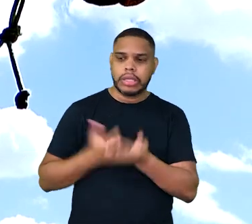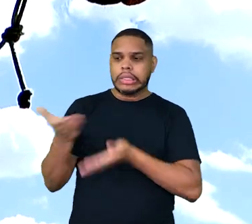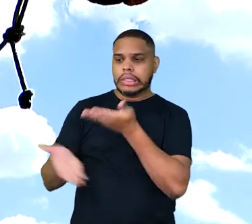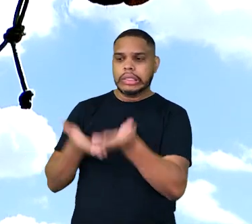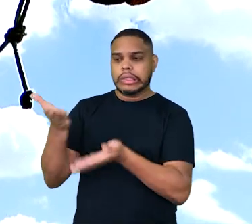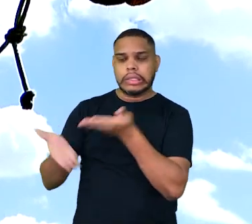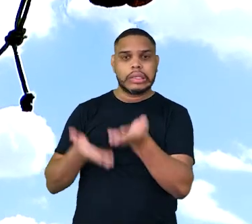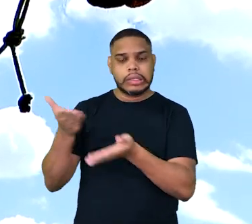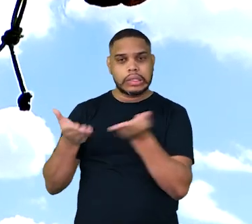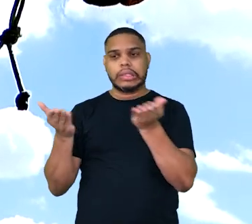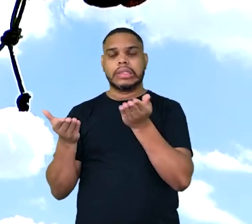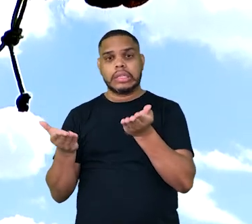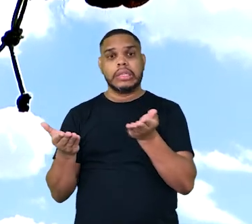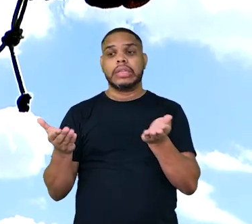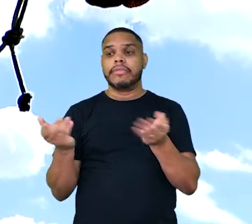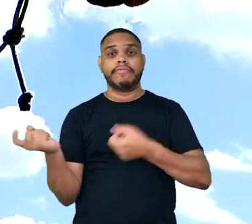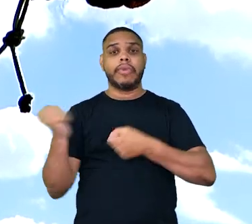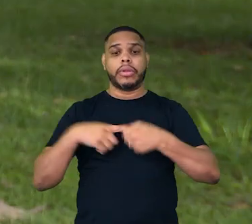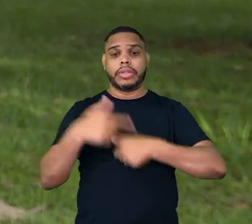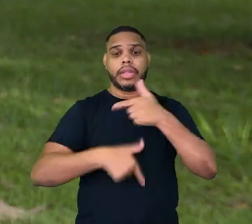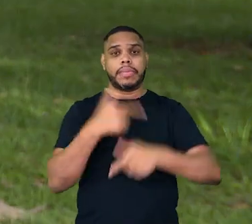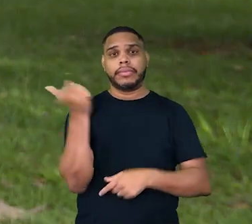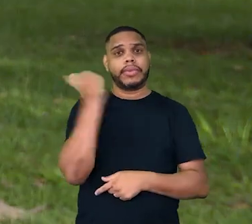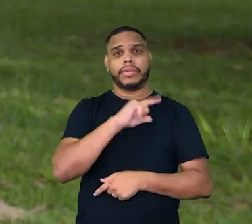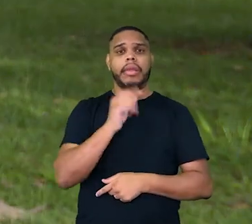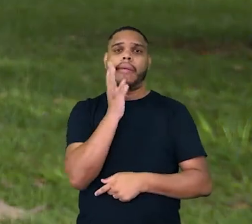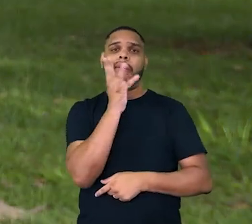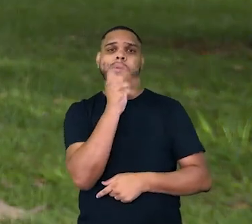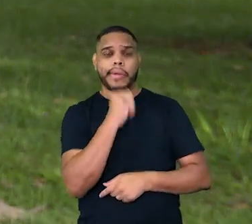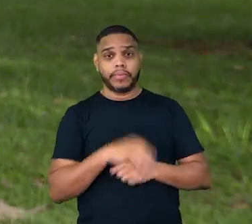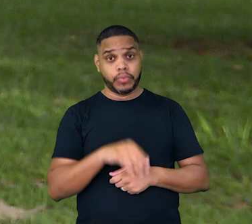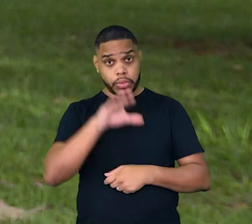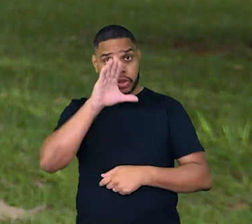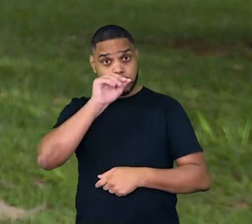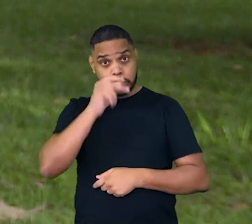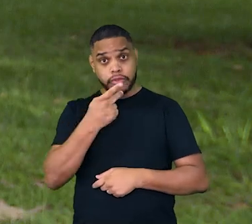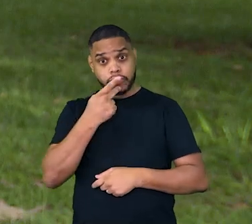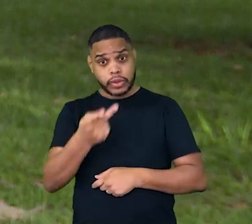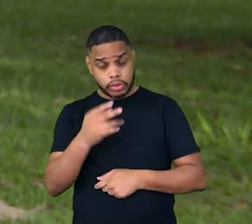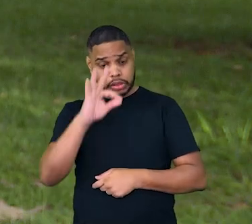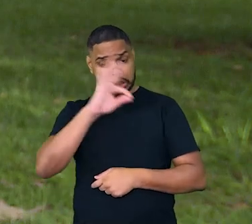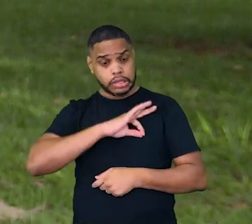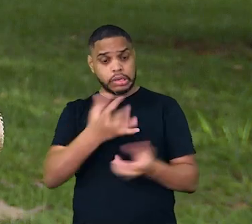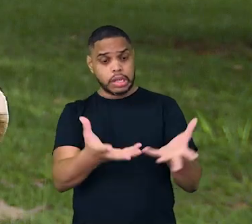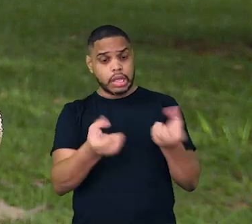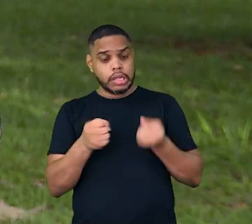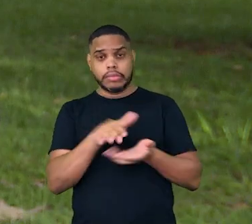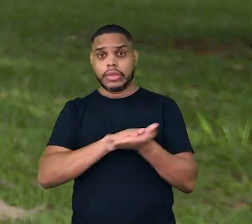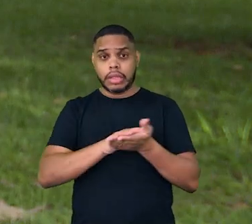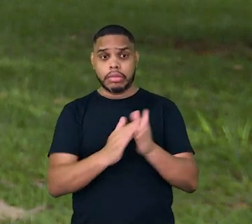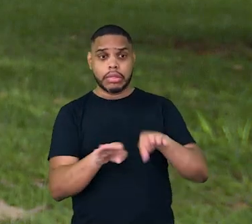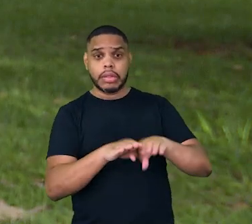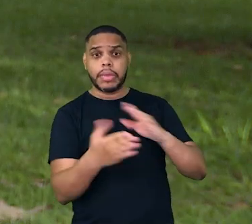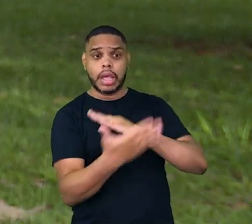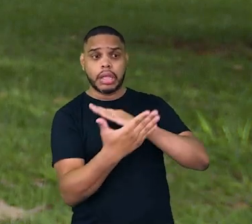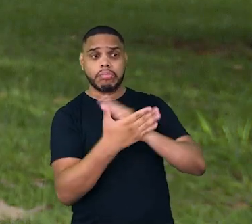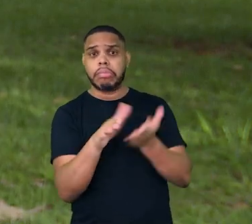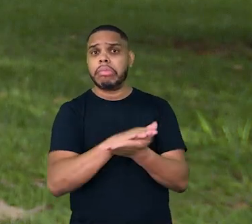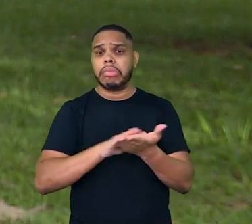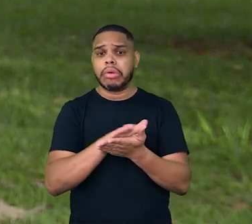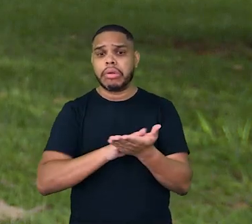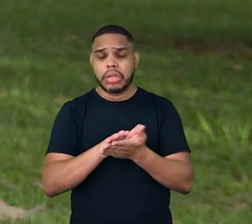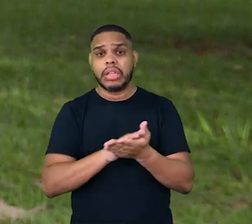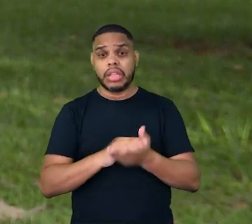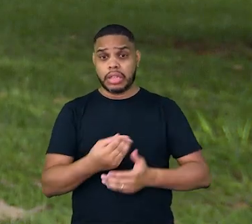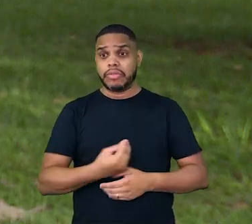o tratamento e a recuperação dele. O trabalhador disse ainda que estava sem receber salário nem auxílio acidente e